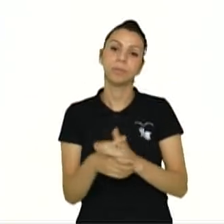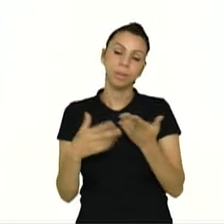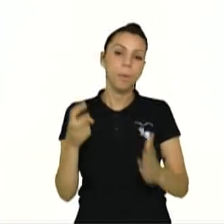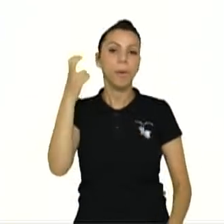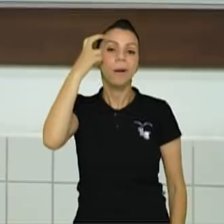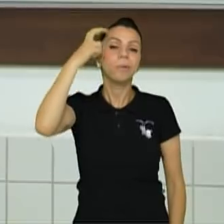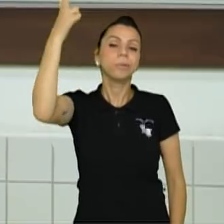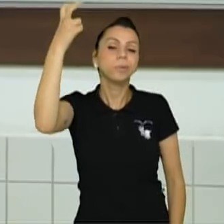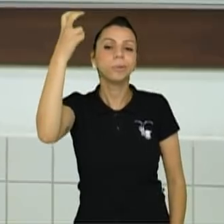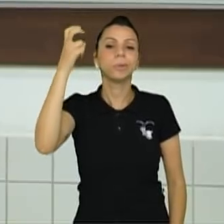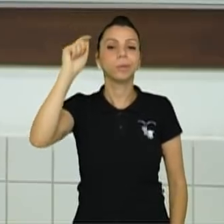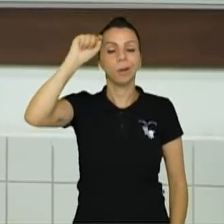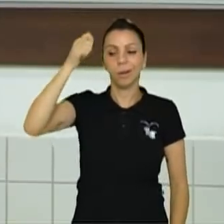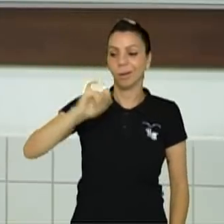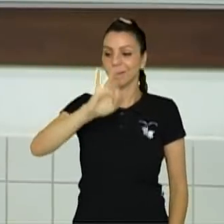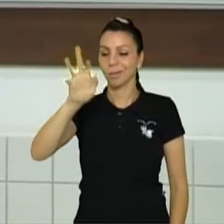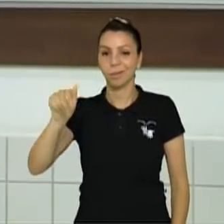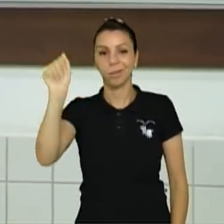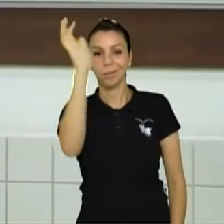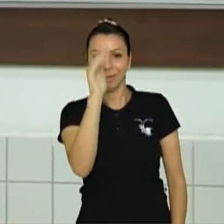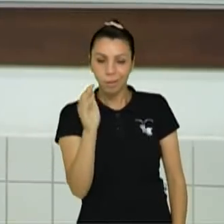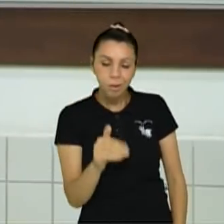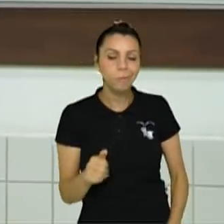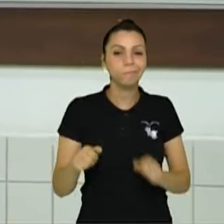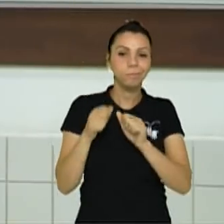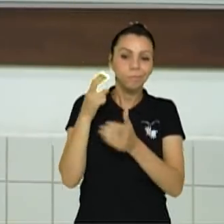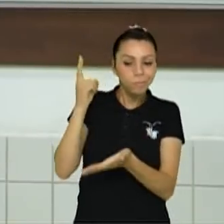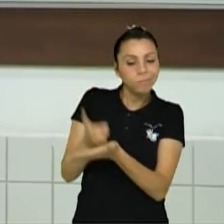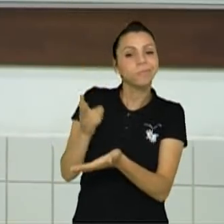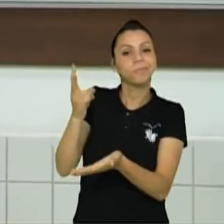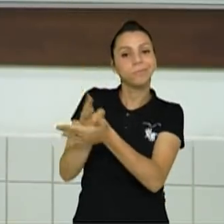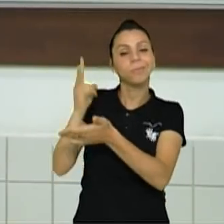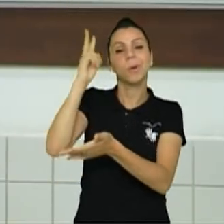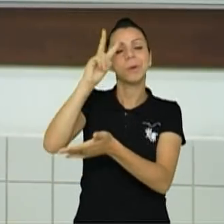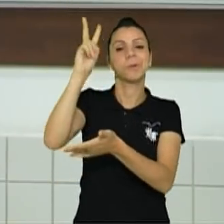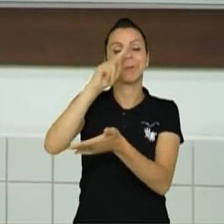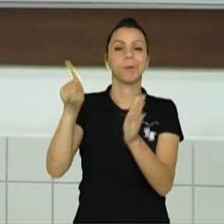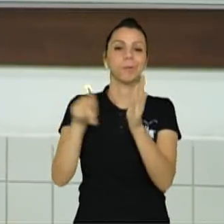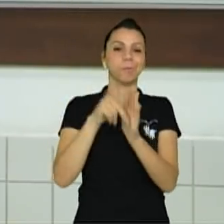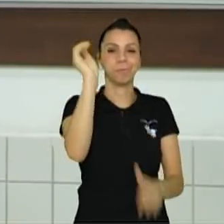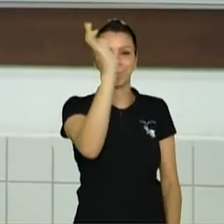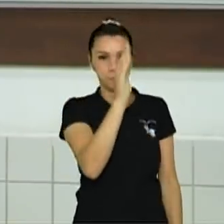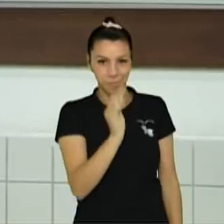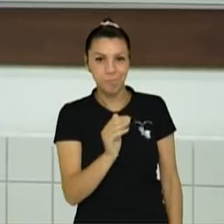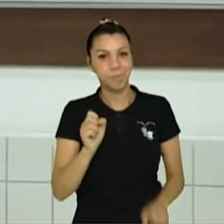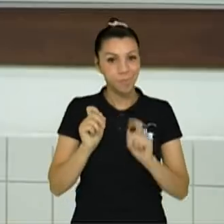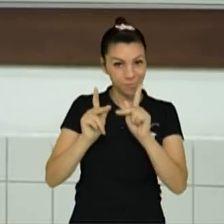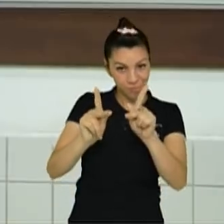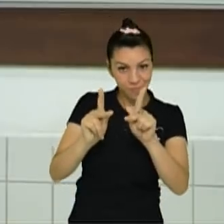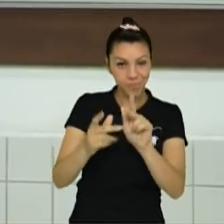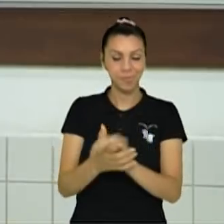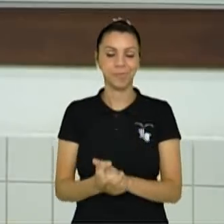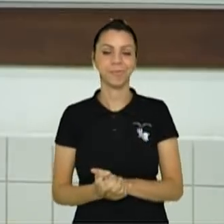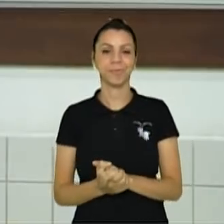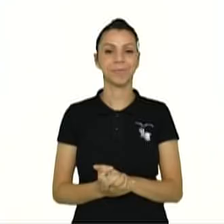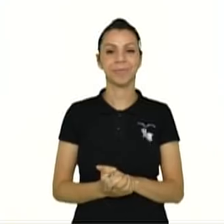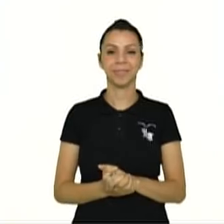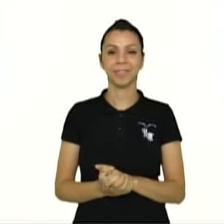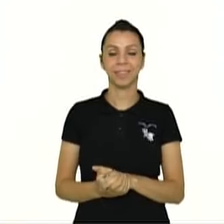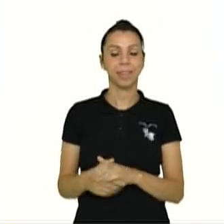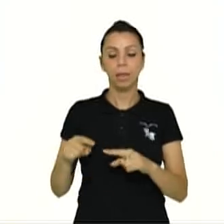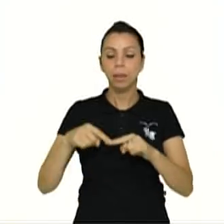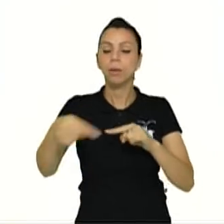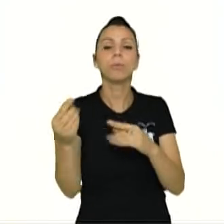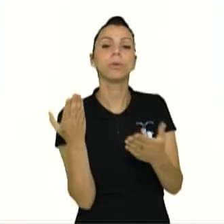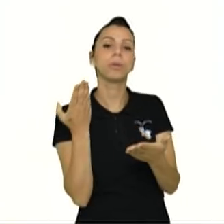cultura afro-brasileira, o povo afro-brasileiro prosseguiu na história brasileira, certo? E olha só, na